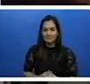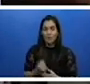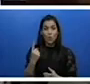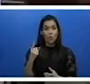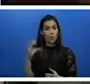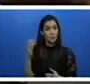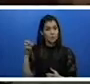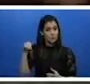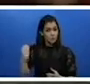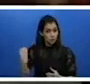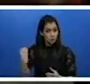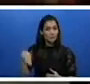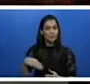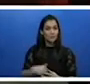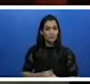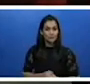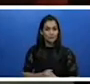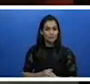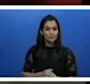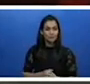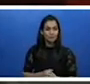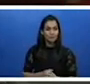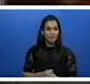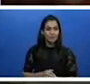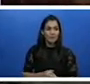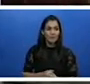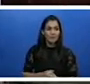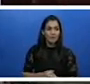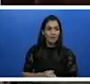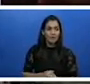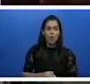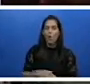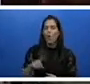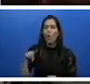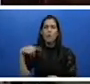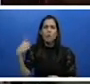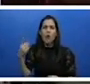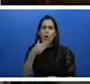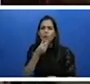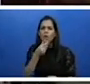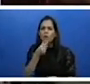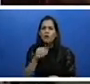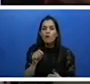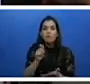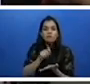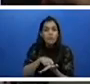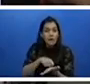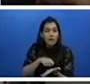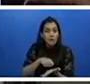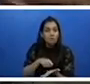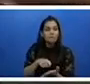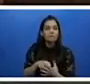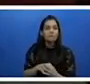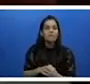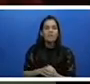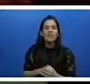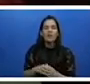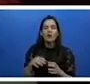centímetro em 1 centímetro. O Alberto é o próximo a marcar lá o tamanho dele na fita. Ele